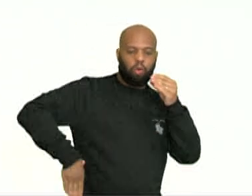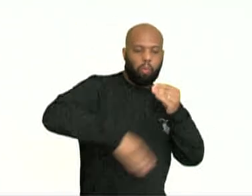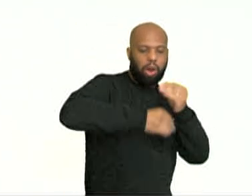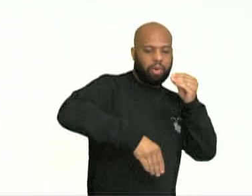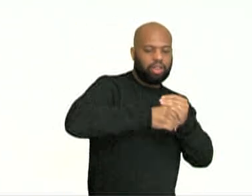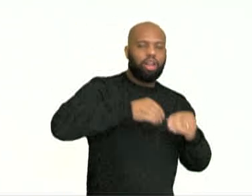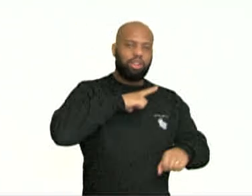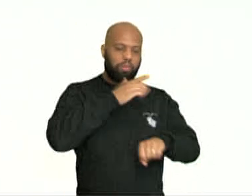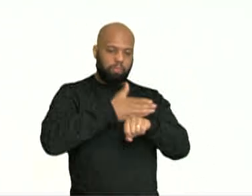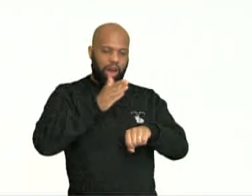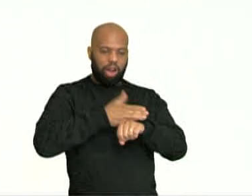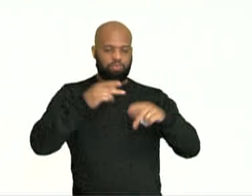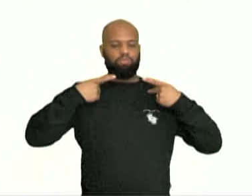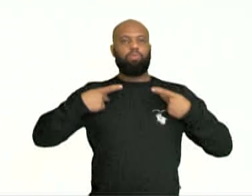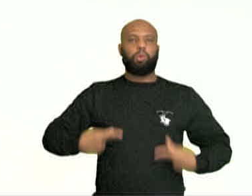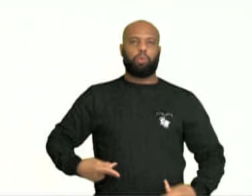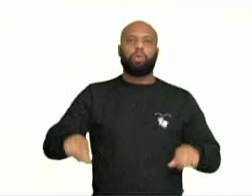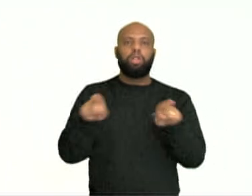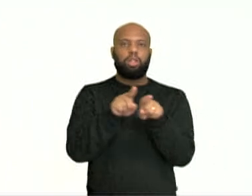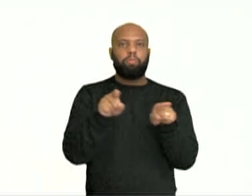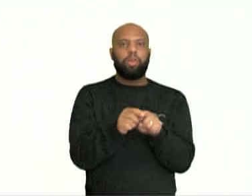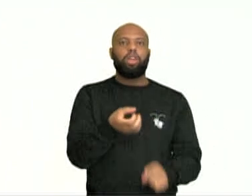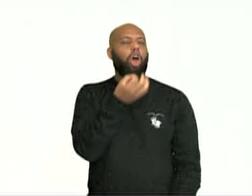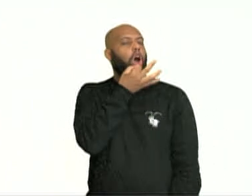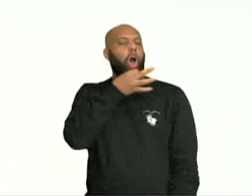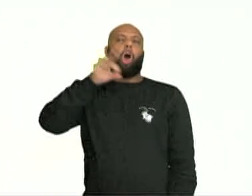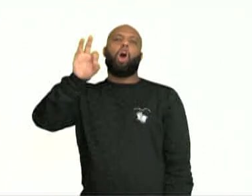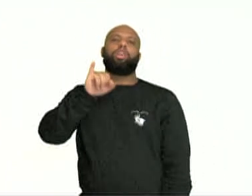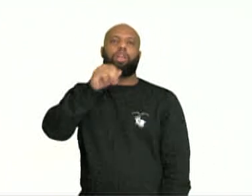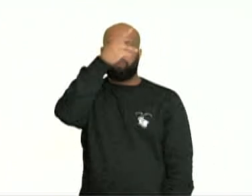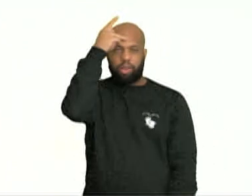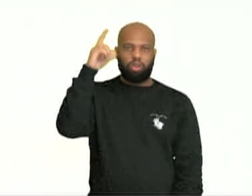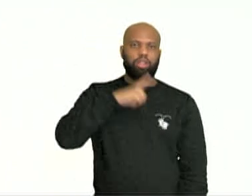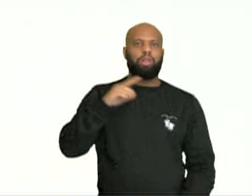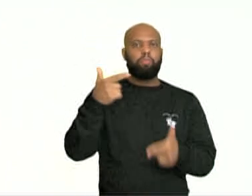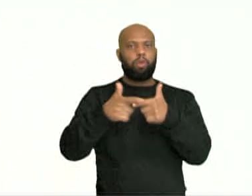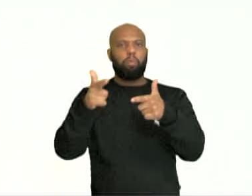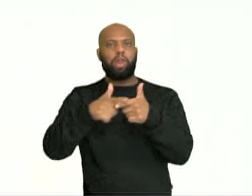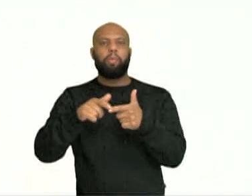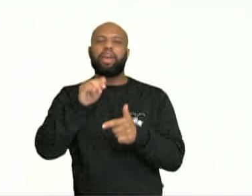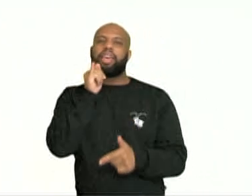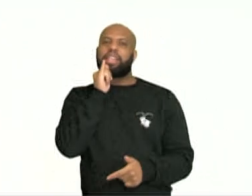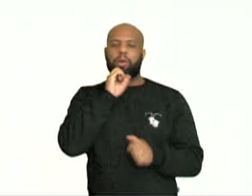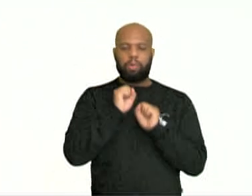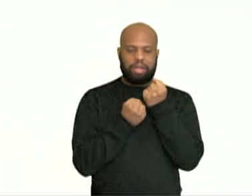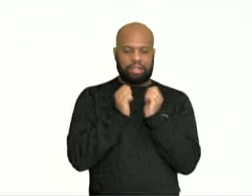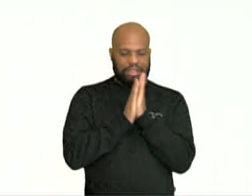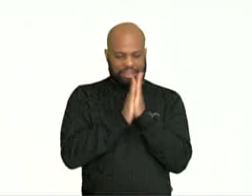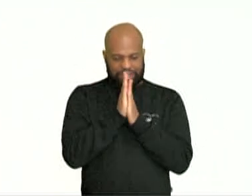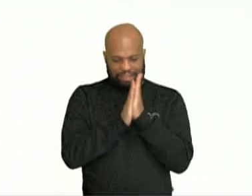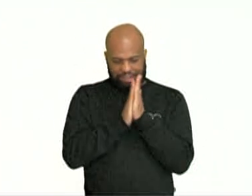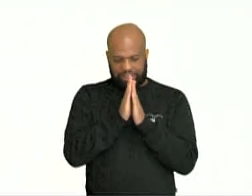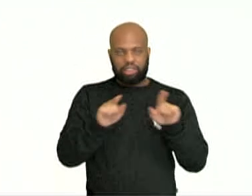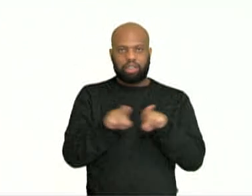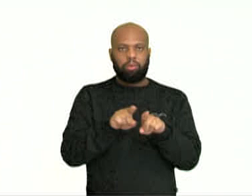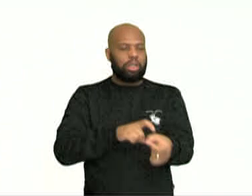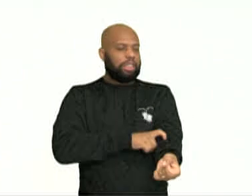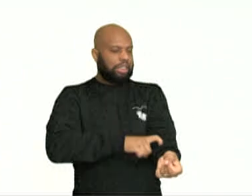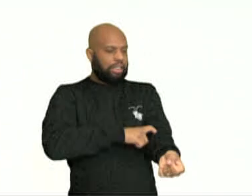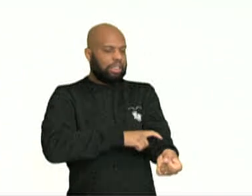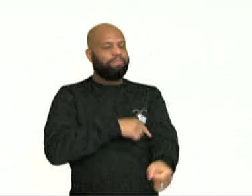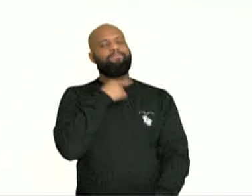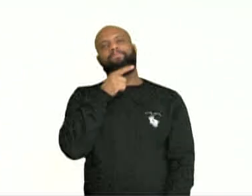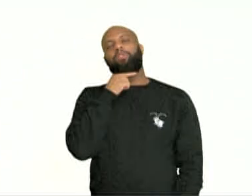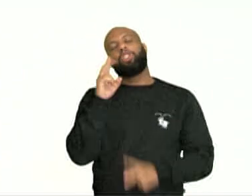que priorizam as posturas. É uma ótima opção para quem tem problemas relacionados à ansiedade, nervosismo e falta de